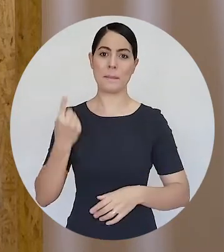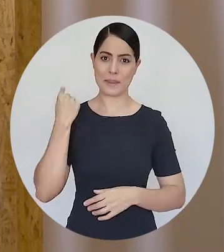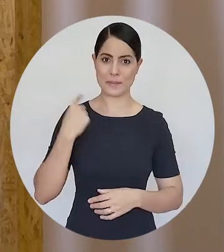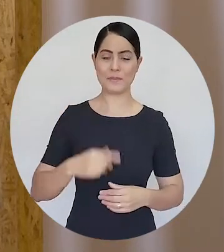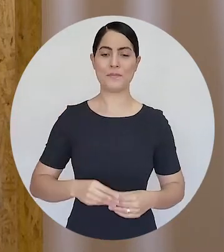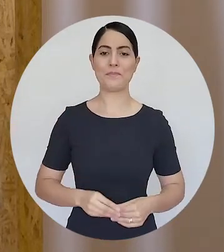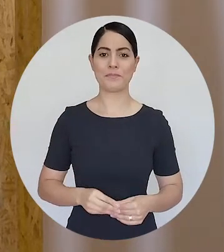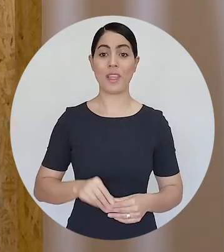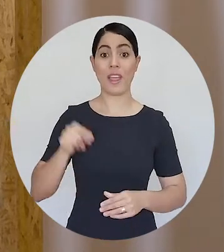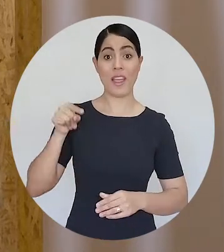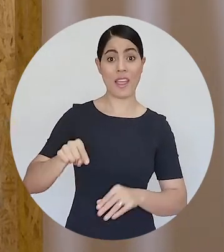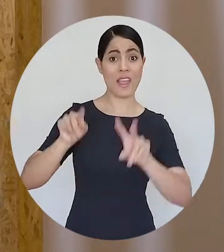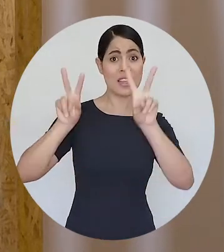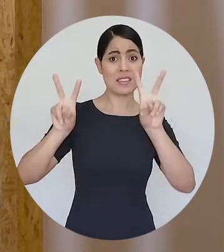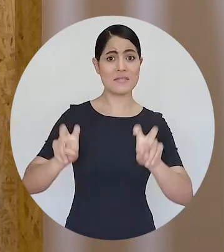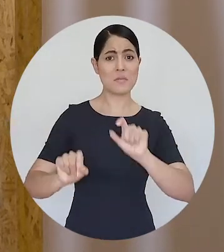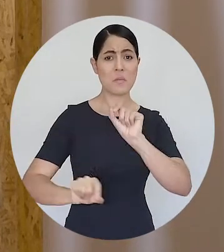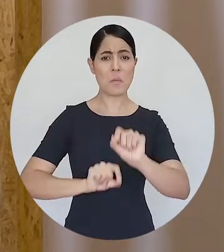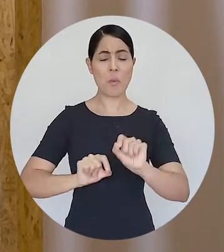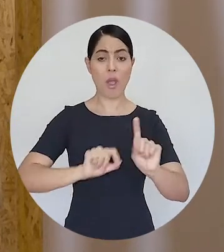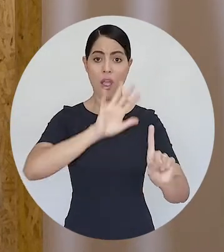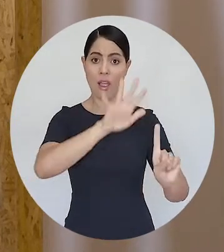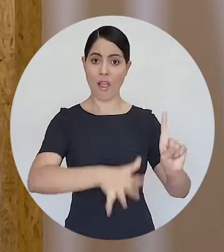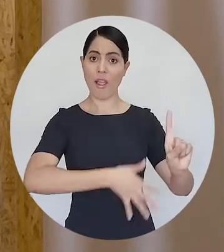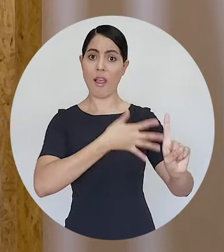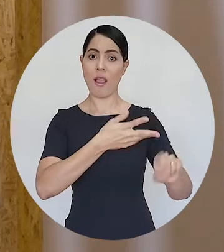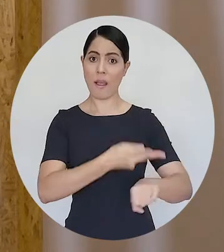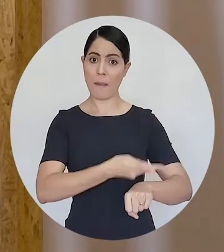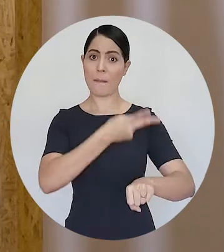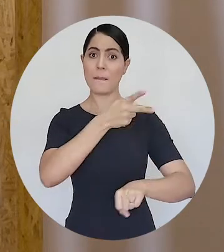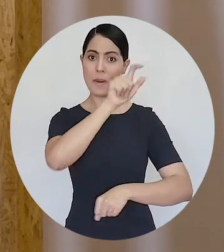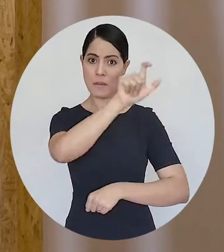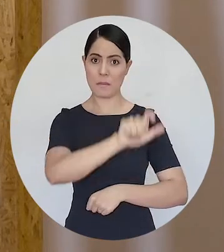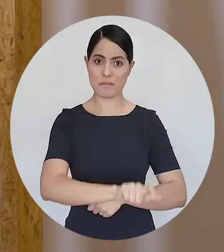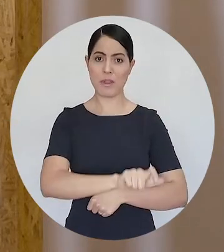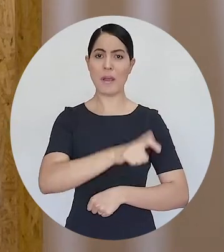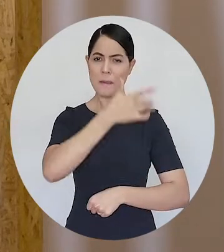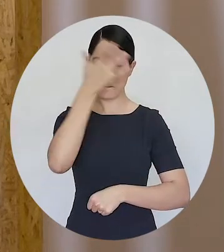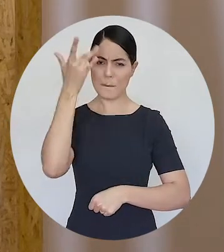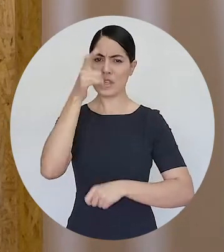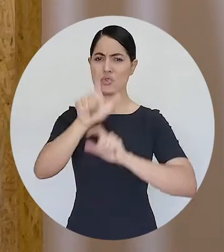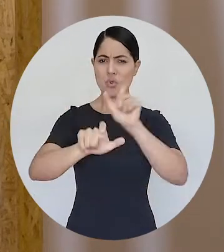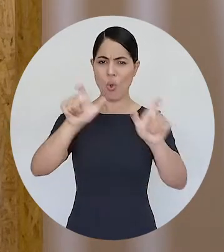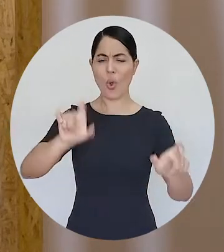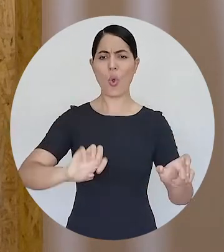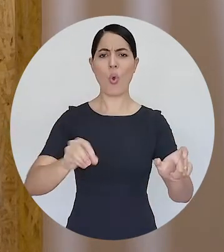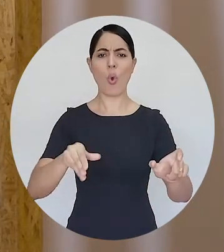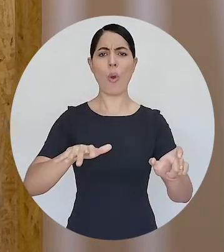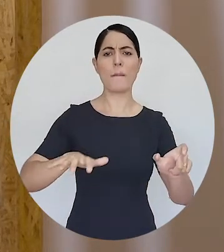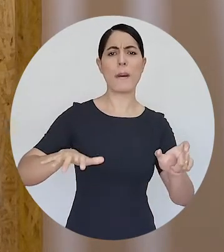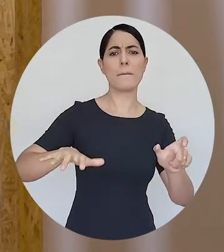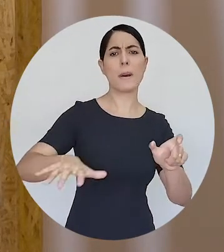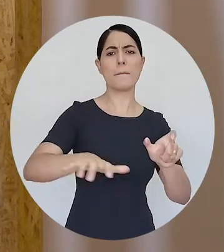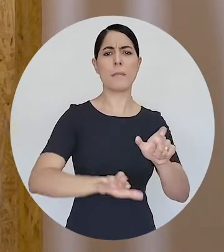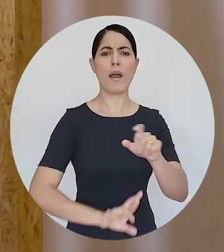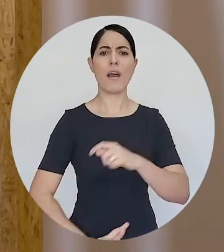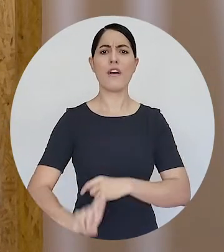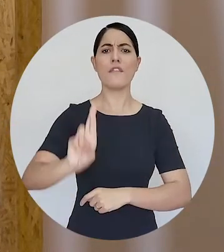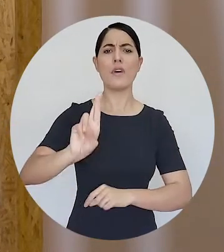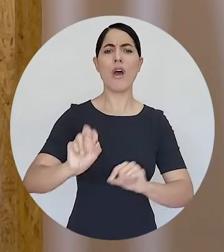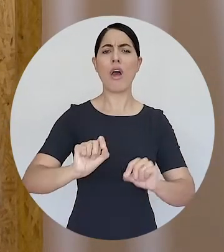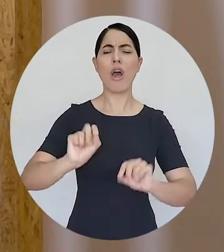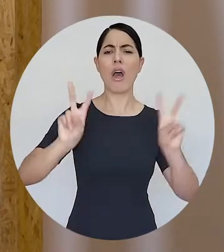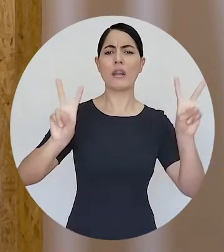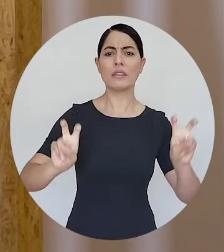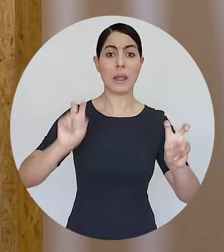semana. O destaque é para a criação do Prêmio Luiz Gama, para homenagear pessoas e entidades que são referência no